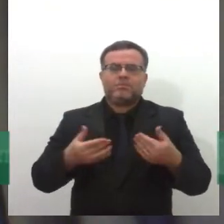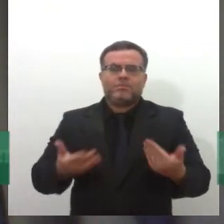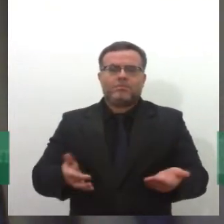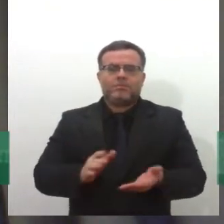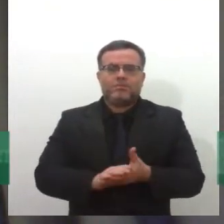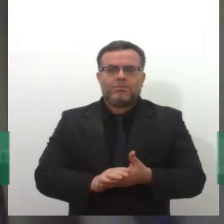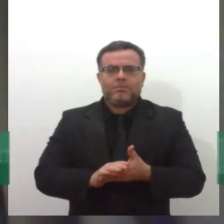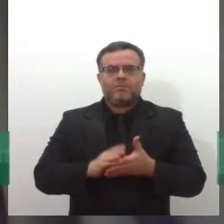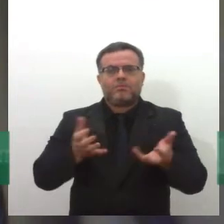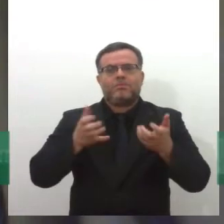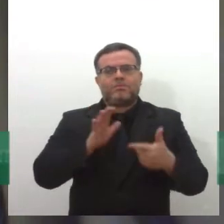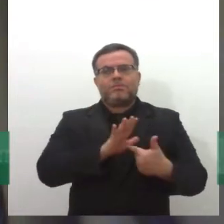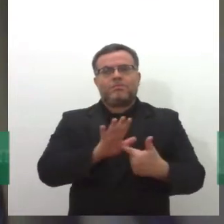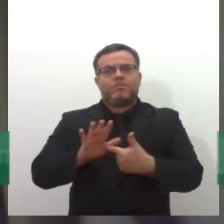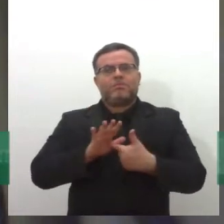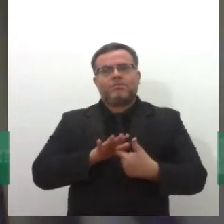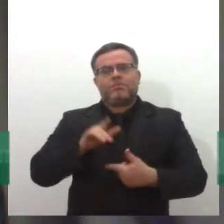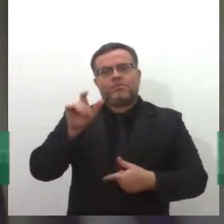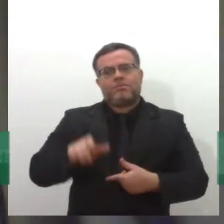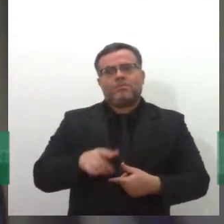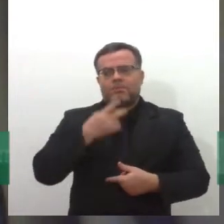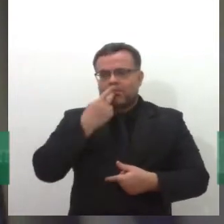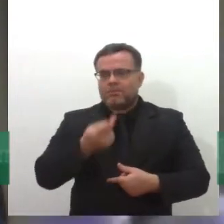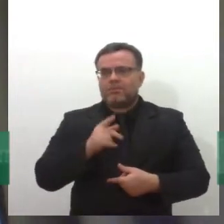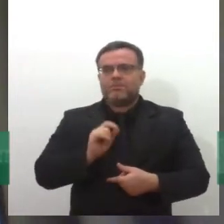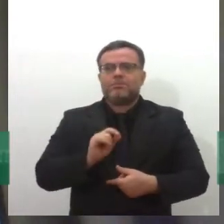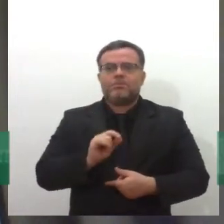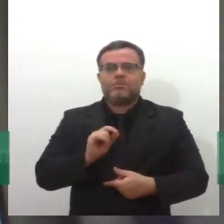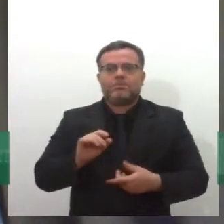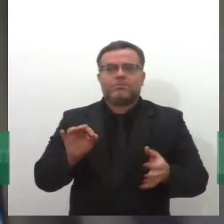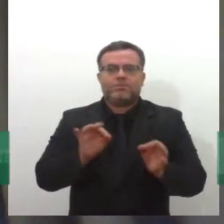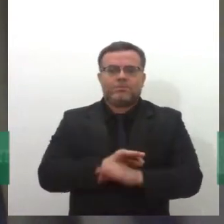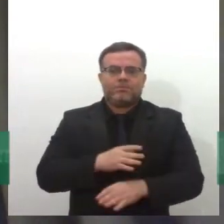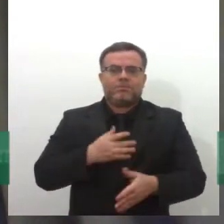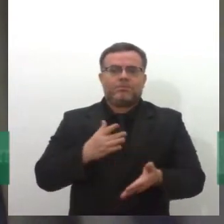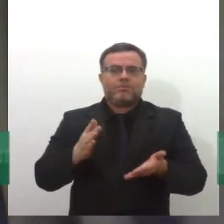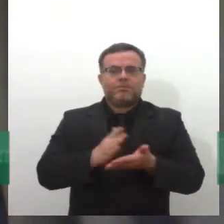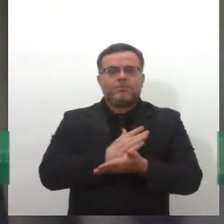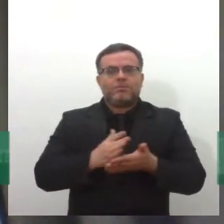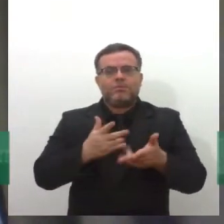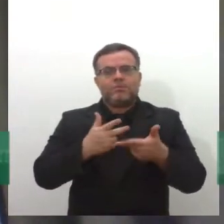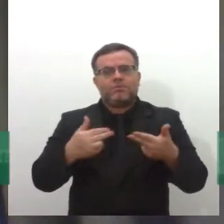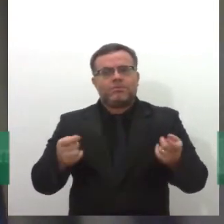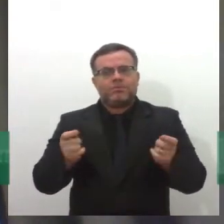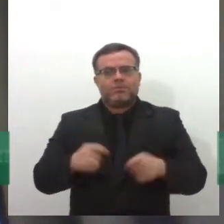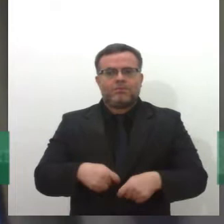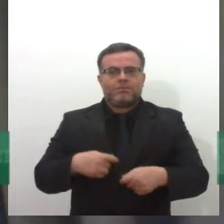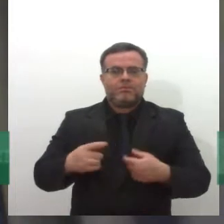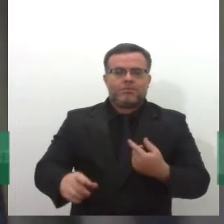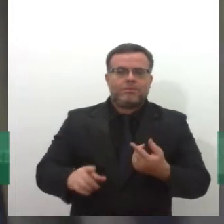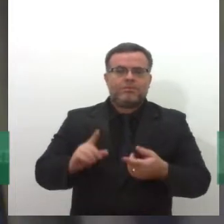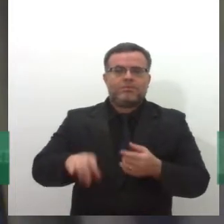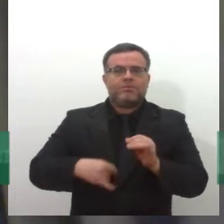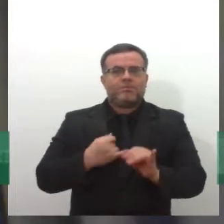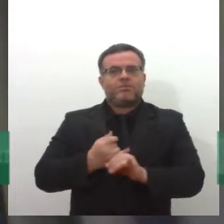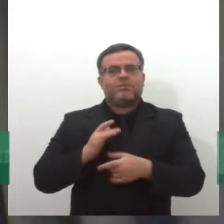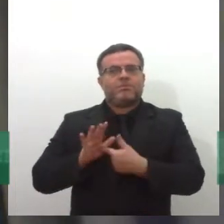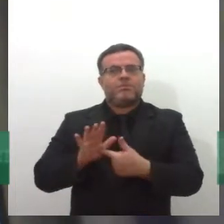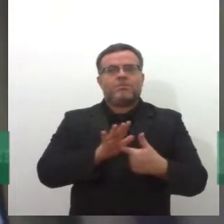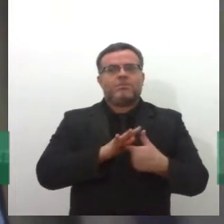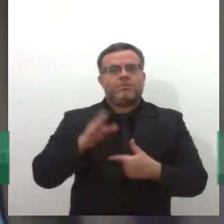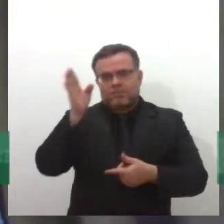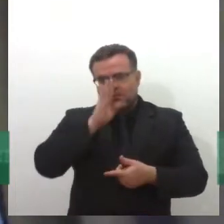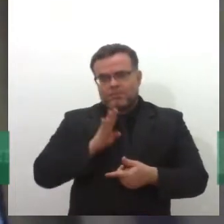algo que a Carolina disse. Na verdade, existem fontes públicas aí na internet que demonstram que o Brasil,